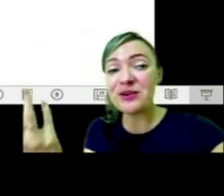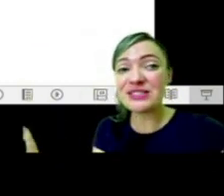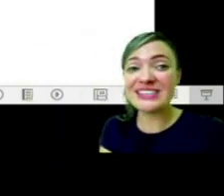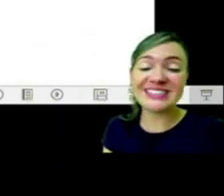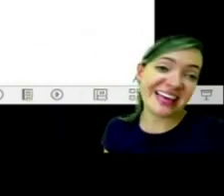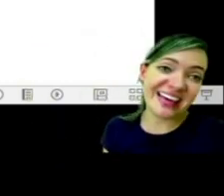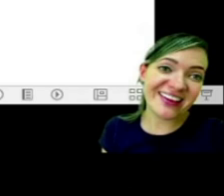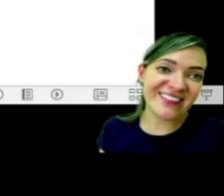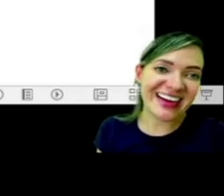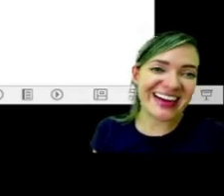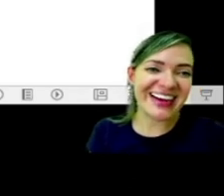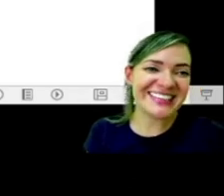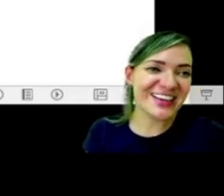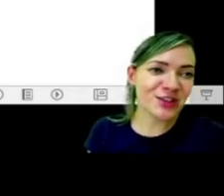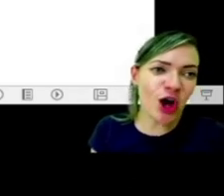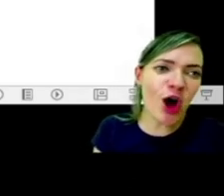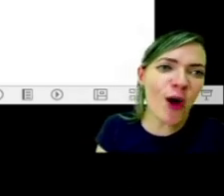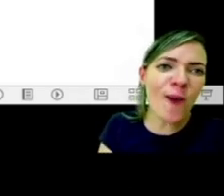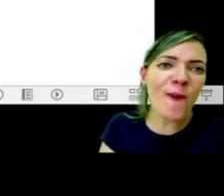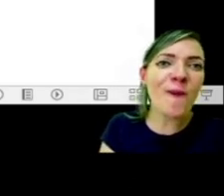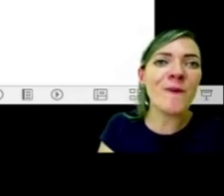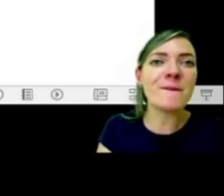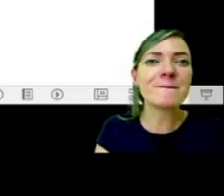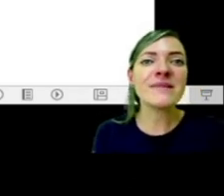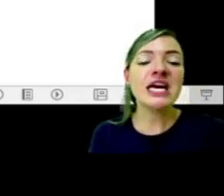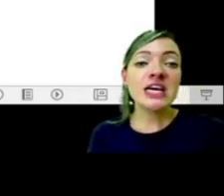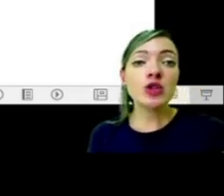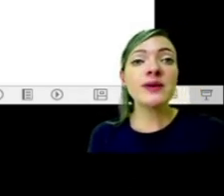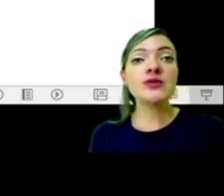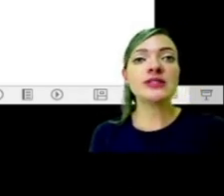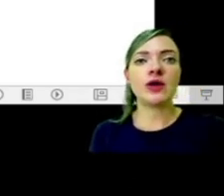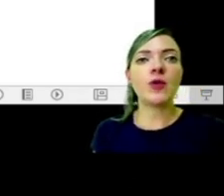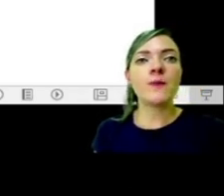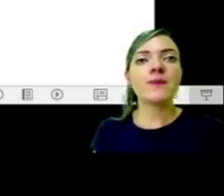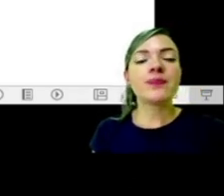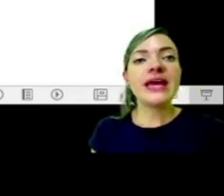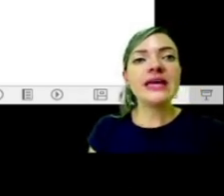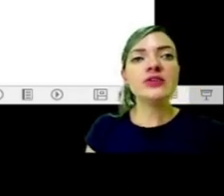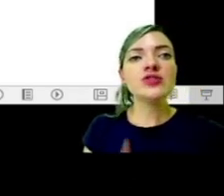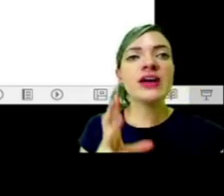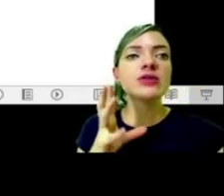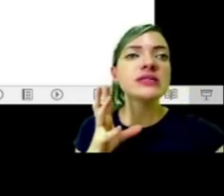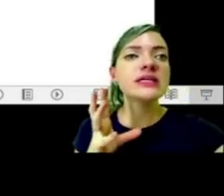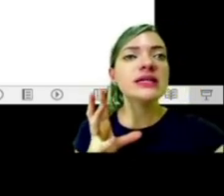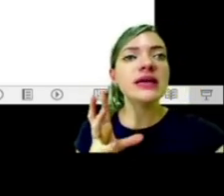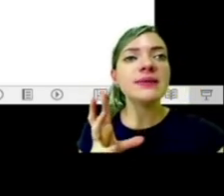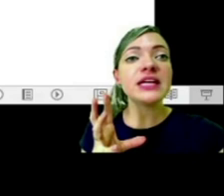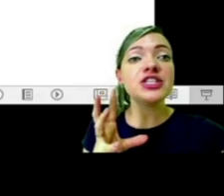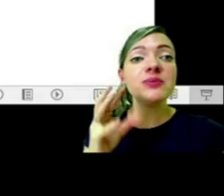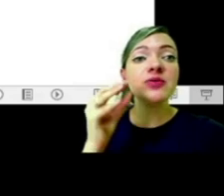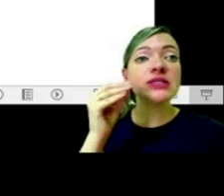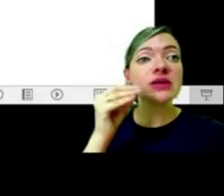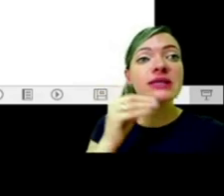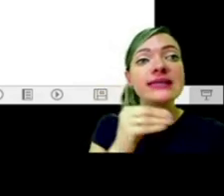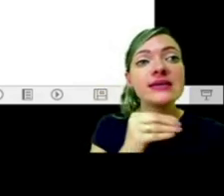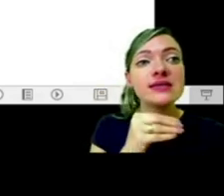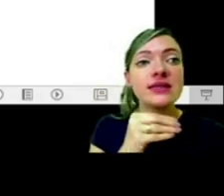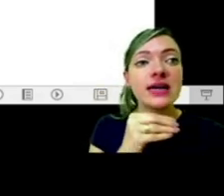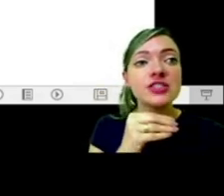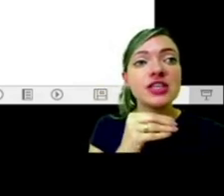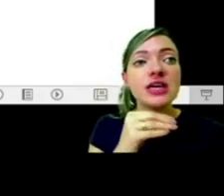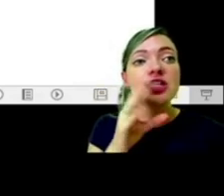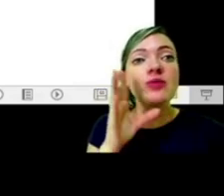o ecossistema. Acertou! Número 5. Entre os fatores que determinam a diminuição